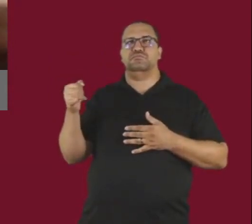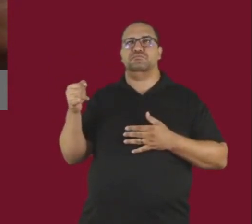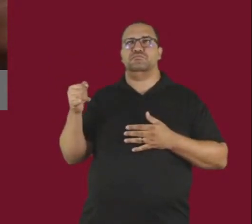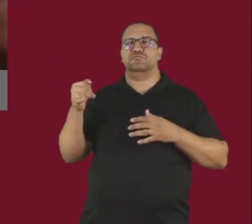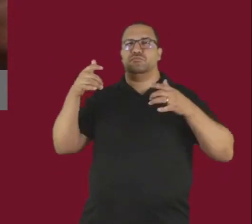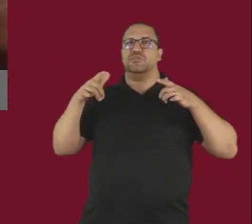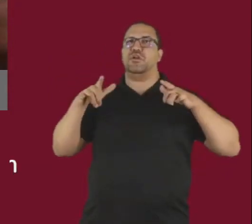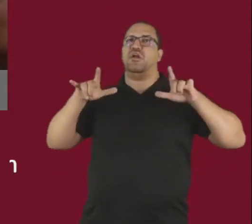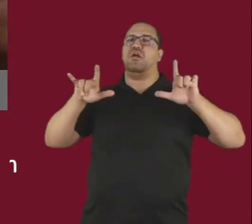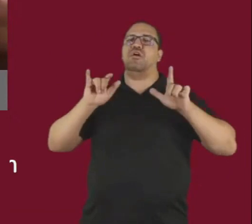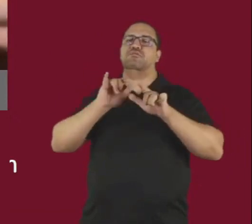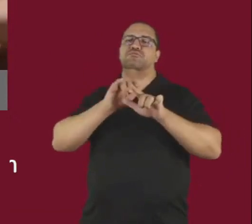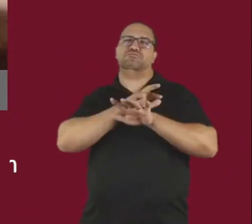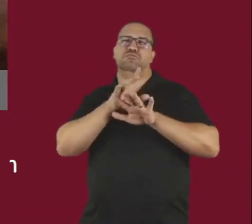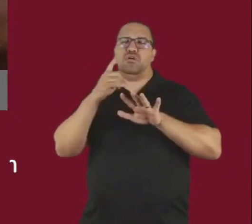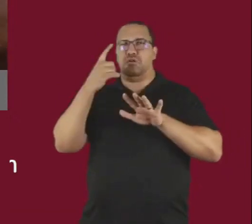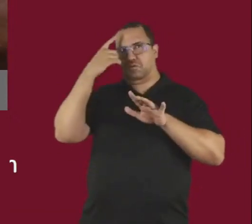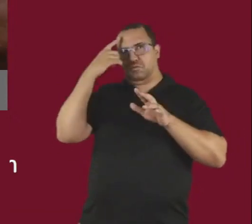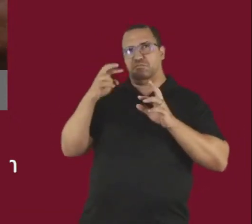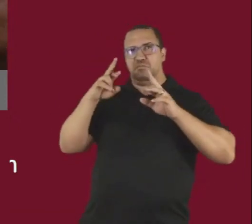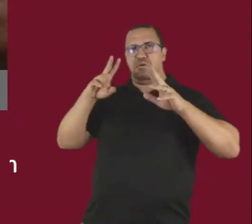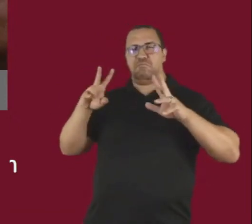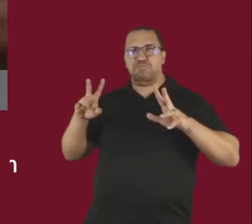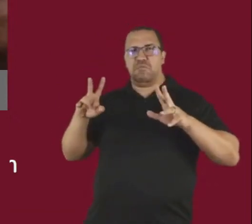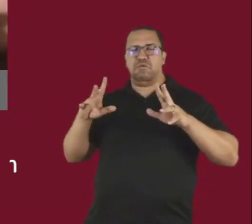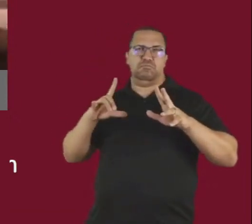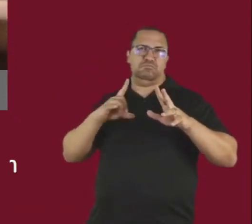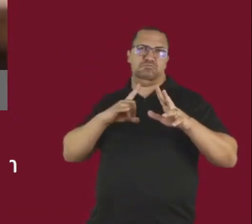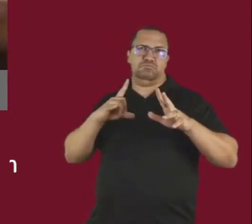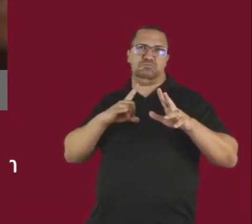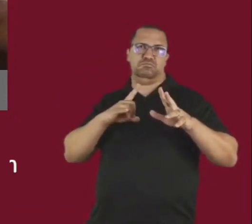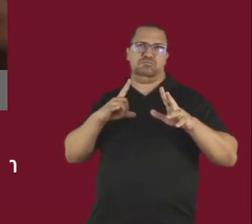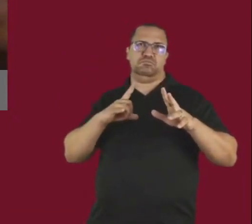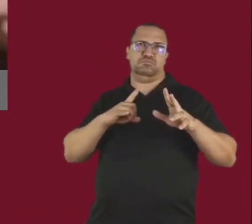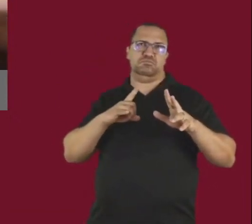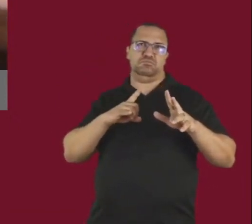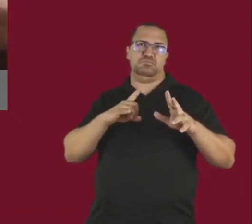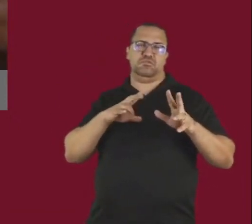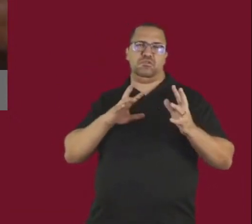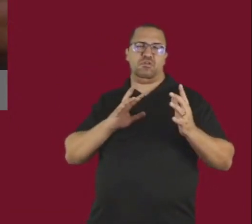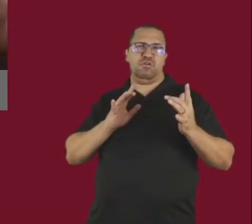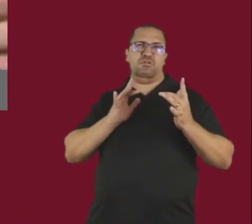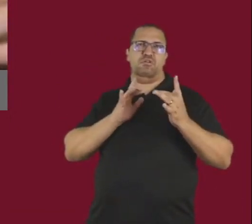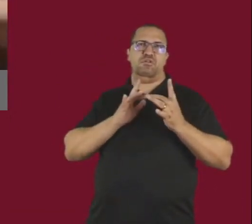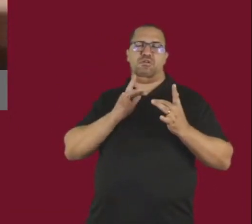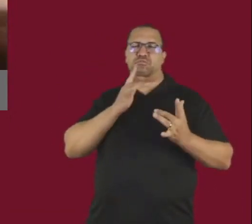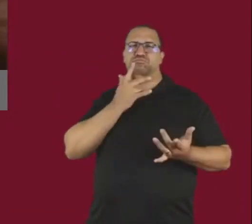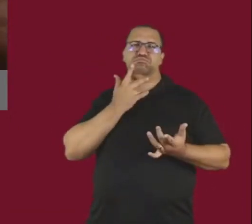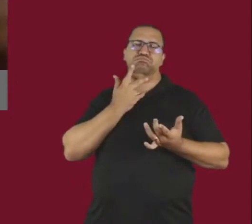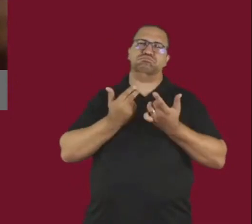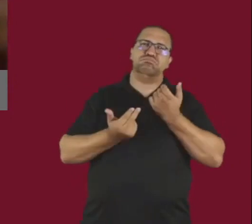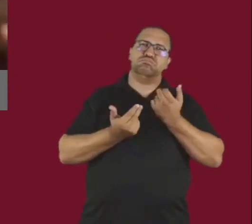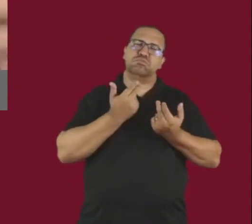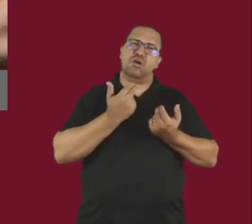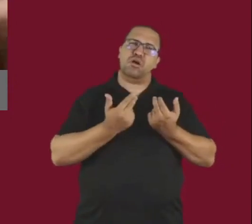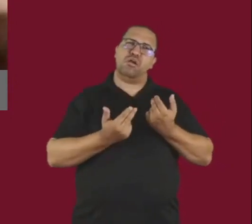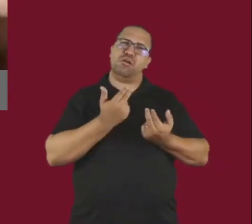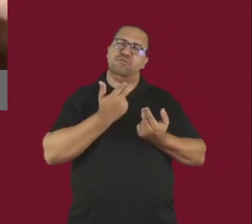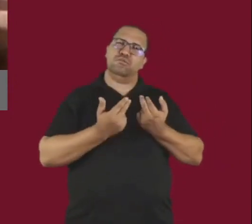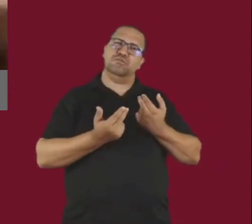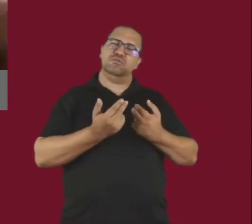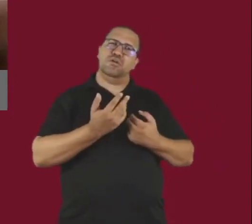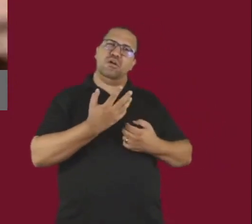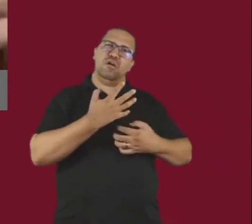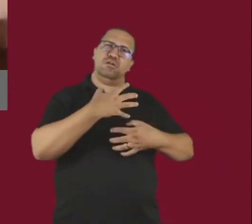outros valores, outros pensamentos e outras linguagens, que são as linguagens, os pensamentos, os conhecimentos, a forma, os modos de vida